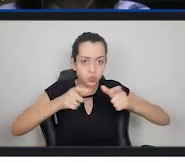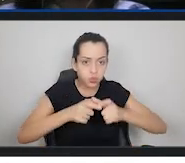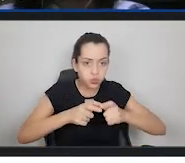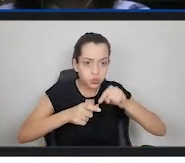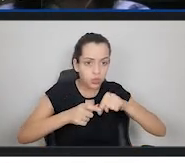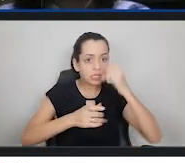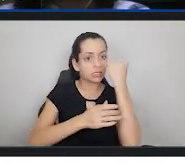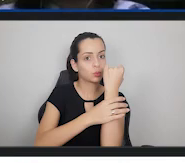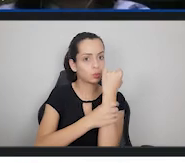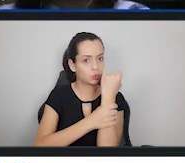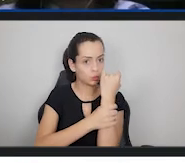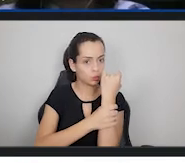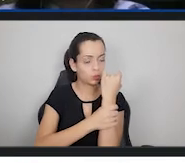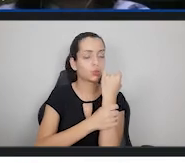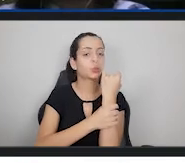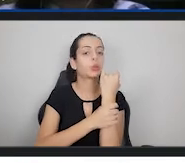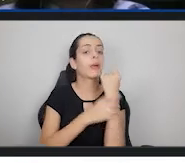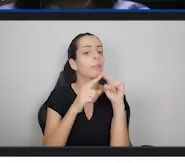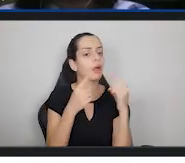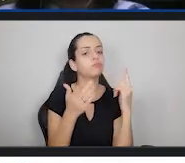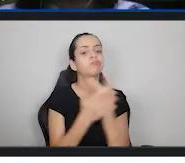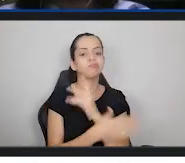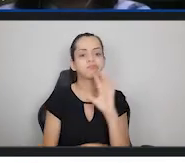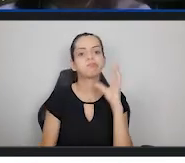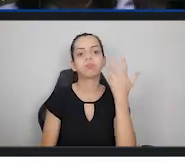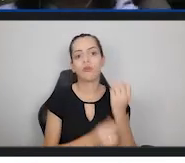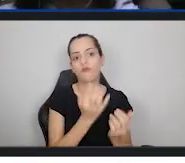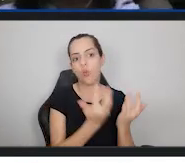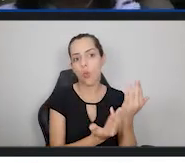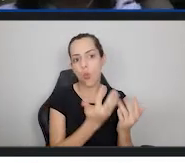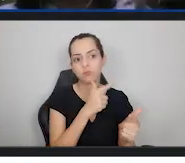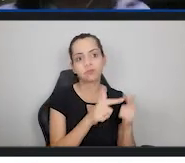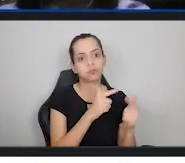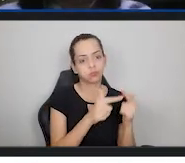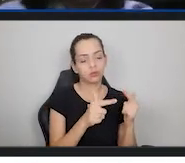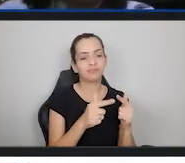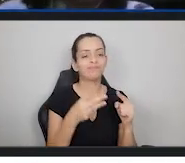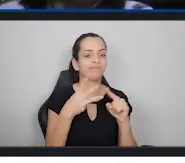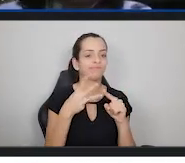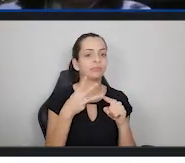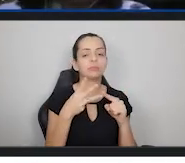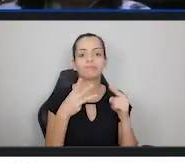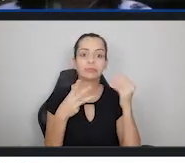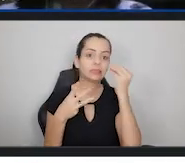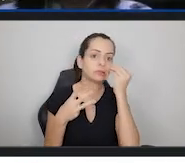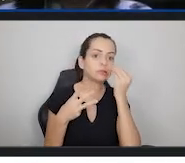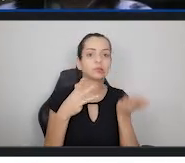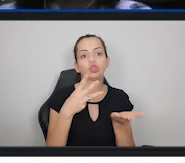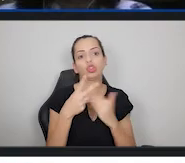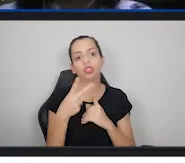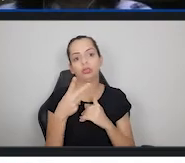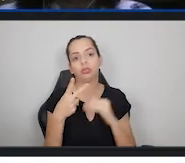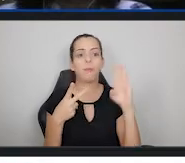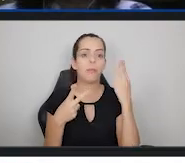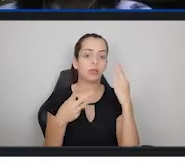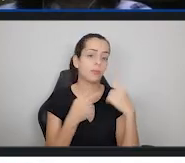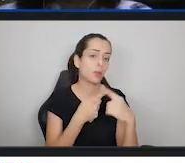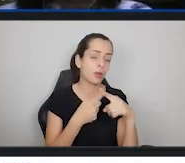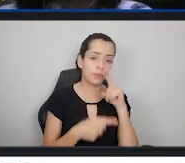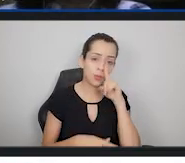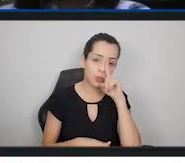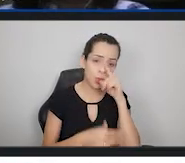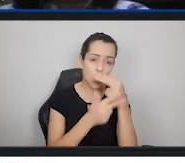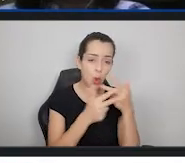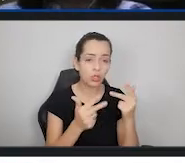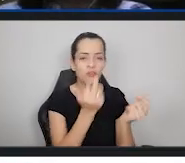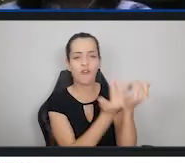que exista uma faixa que a gente chama de faixa de servidão e faixa de segurança, ainda acontece muita questão de queimada, então